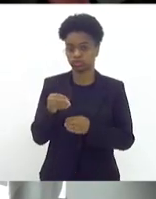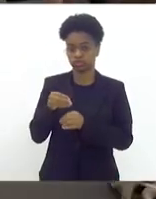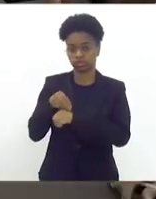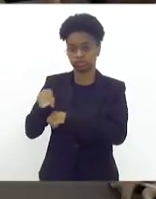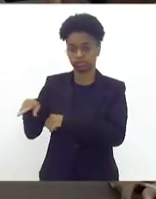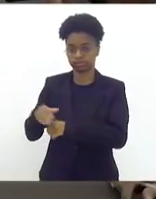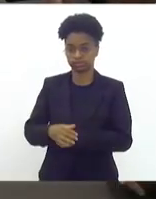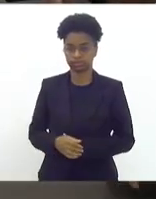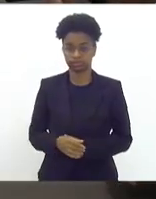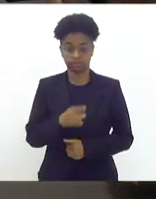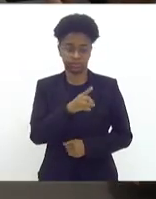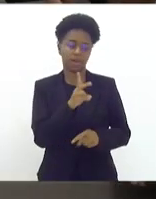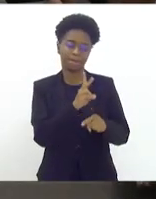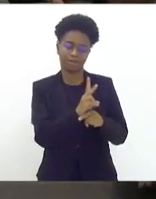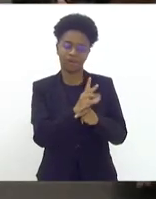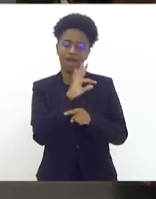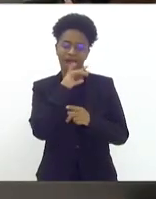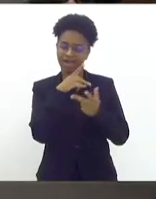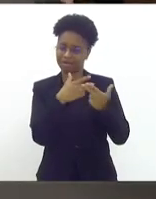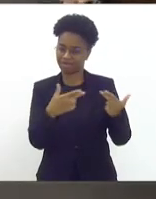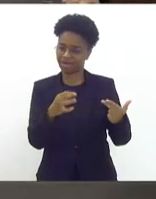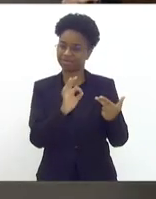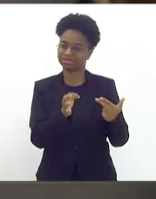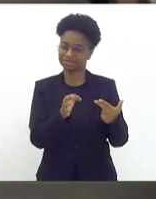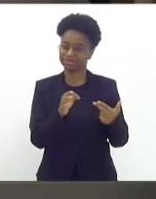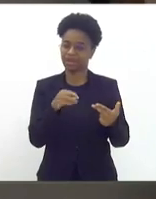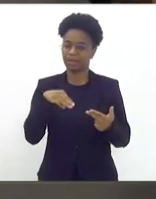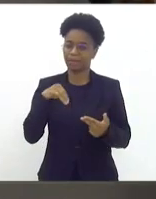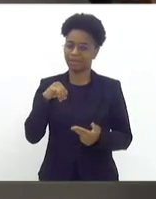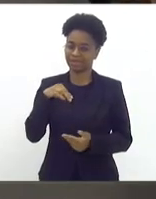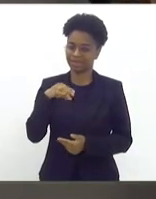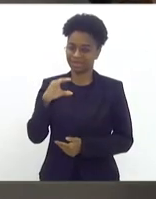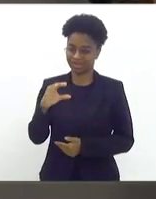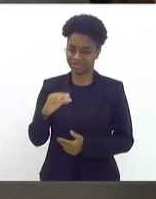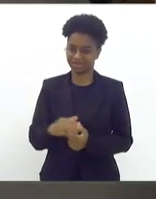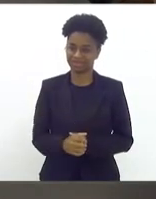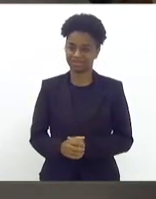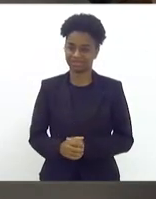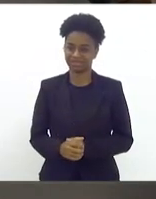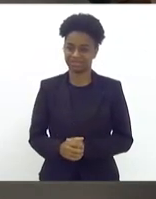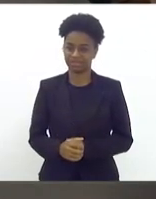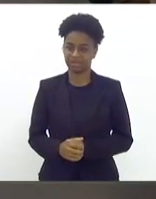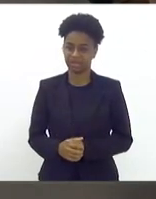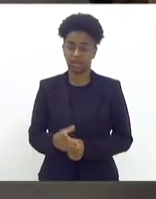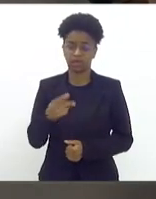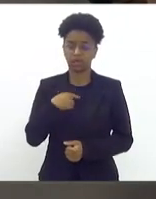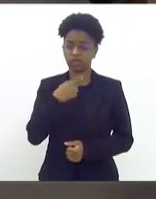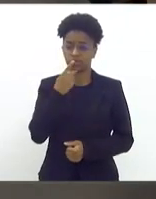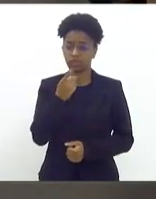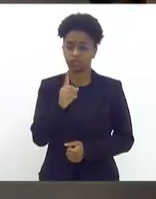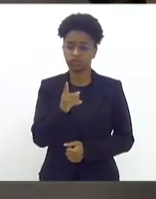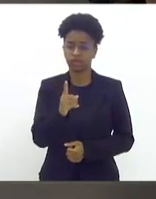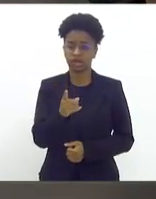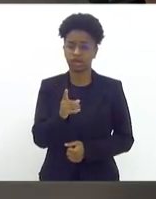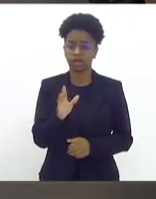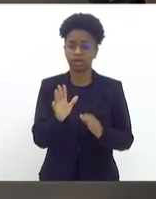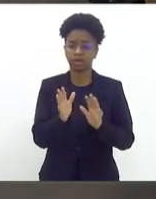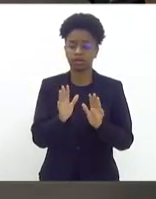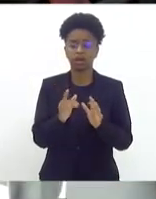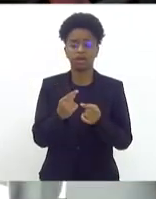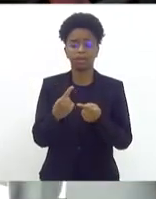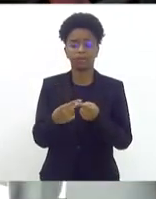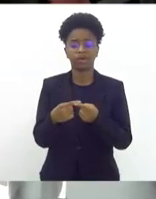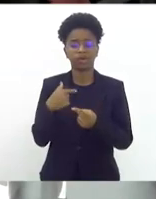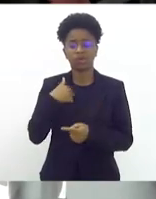Deputado ecoprotetor dos animais, Carlos Mink. Eu não estou colocando nem TIL. Defeito. Porque eu